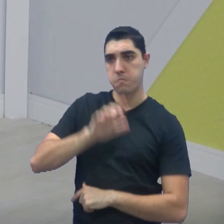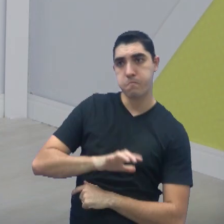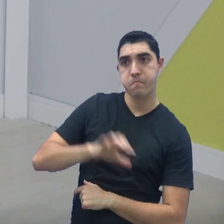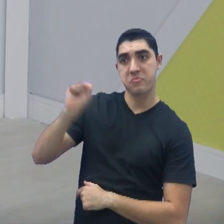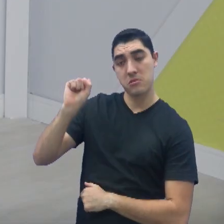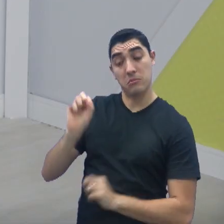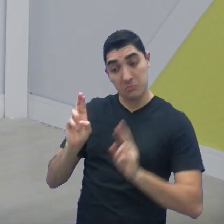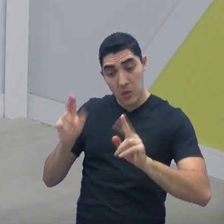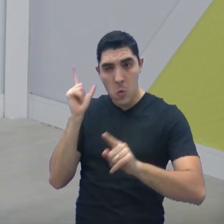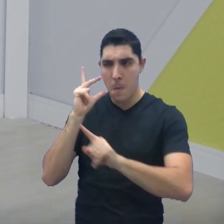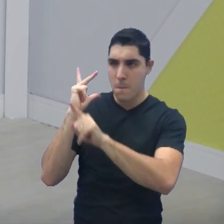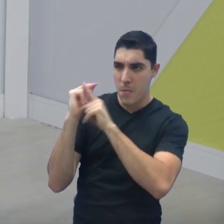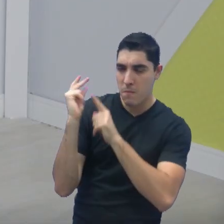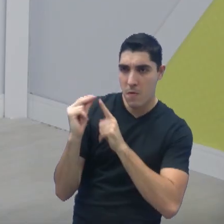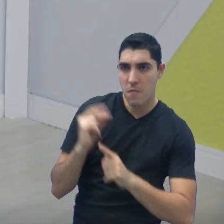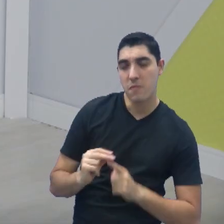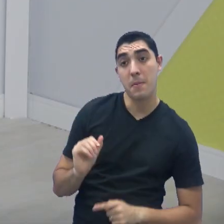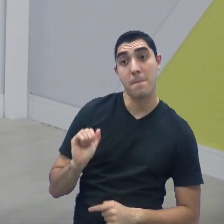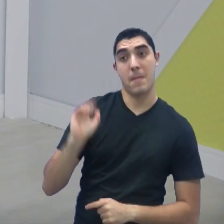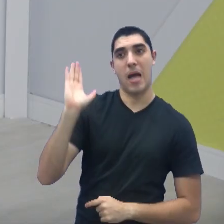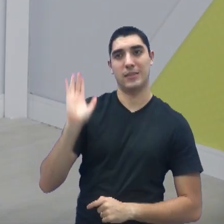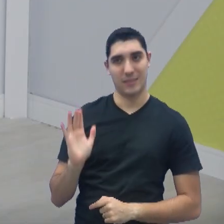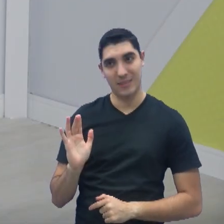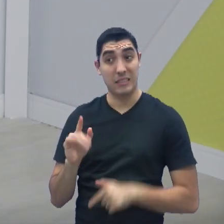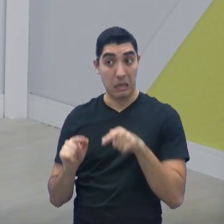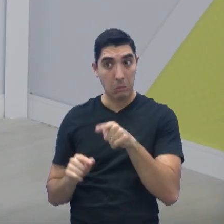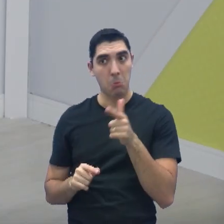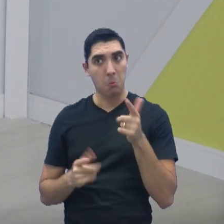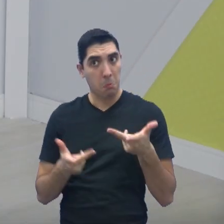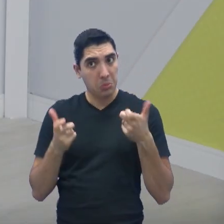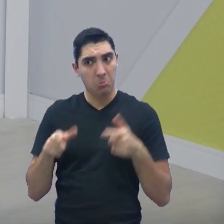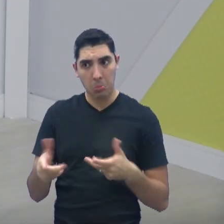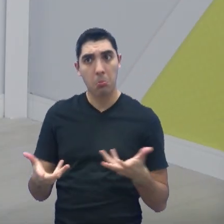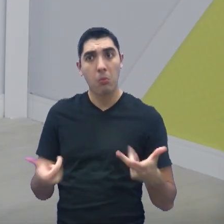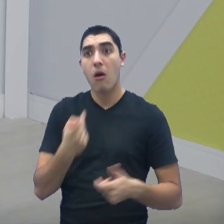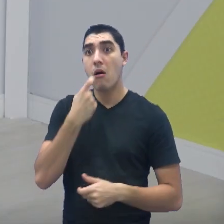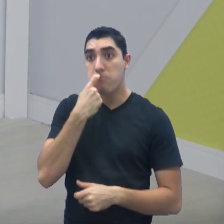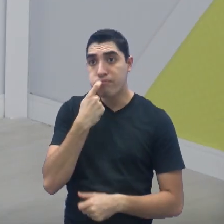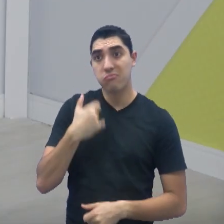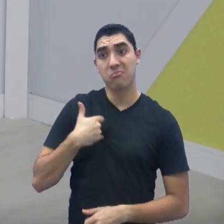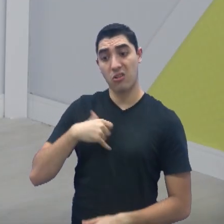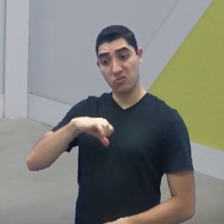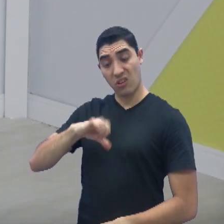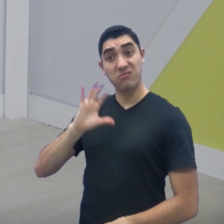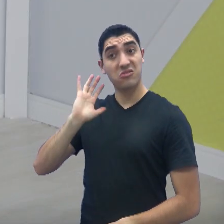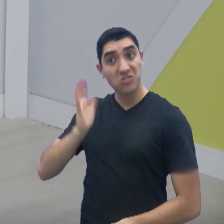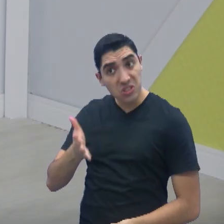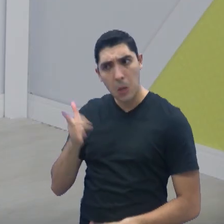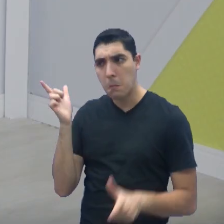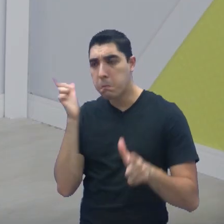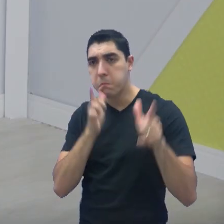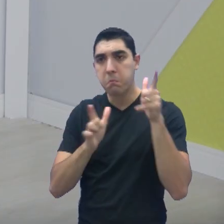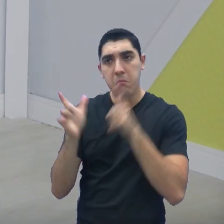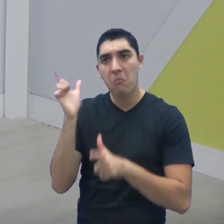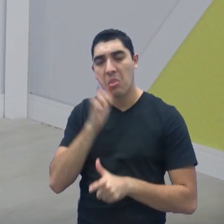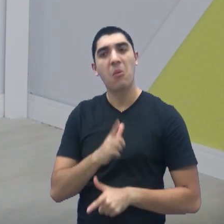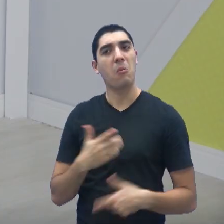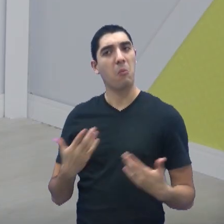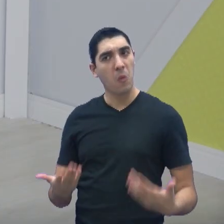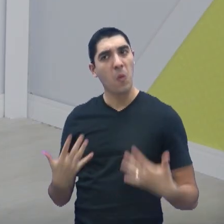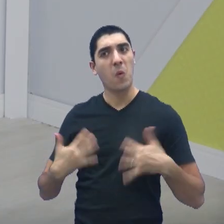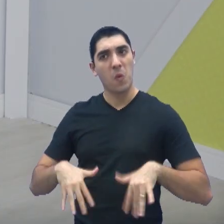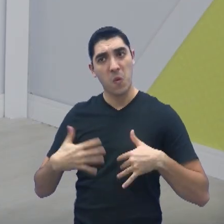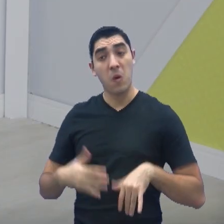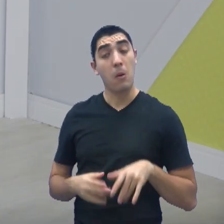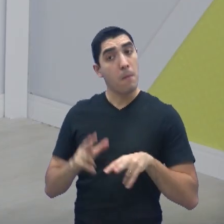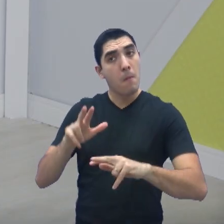isso é muito bom para ele, que mostra uma grande desenvoltura apenas com 9 anos de idade, mas esse lado aí de